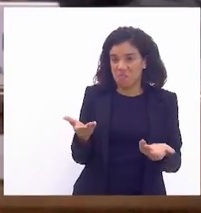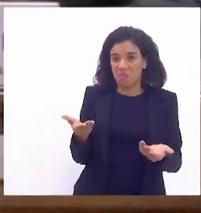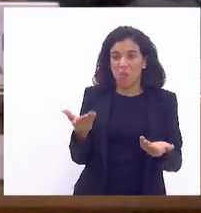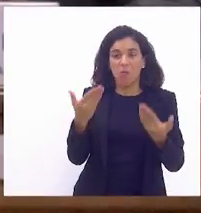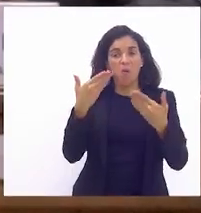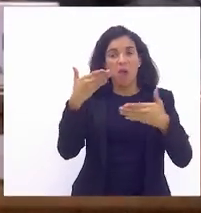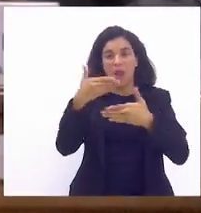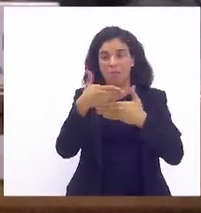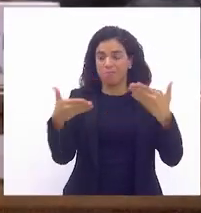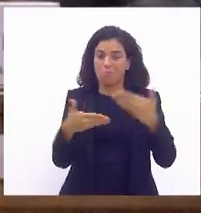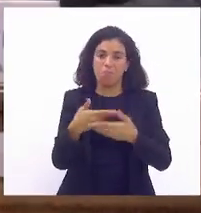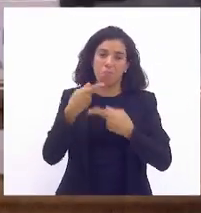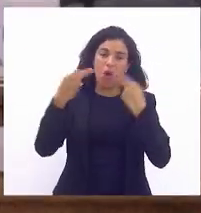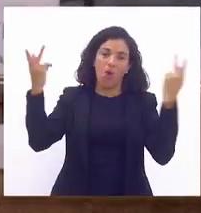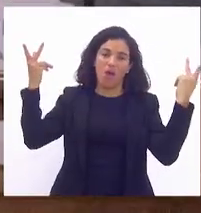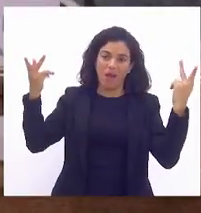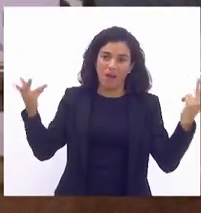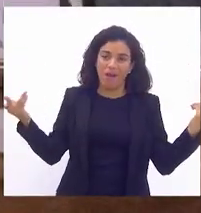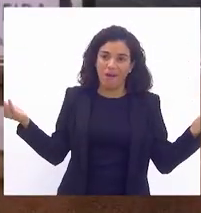apresentação, porra,